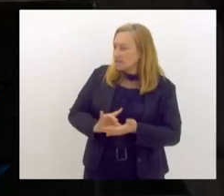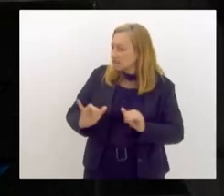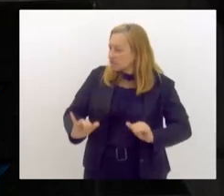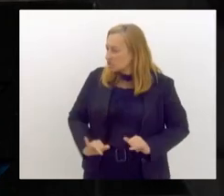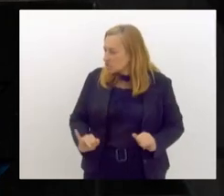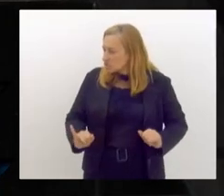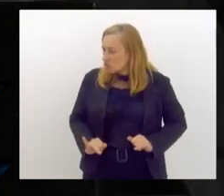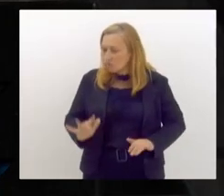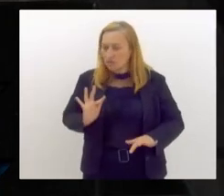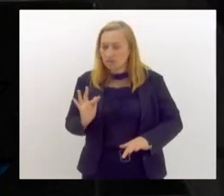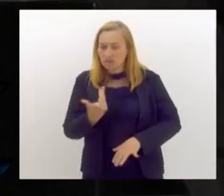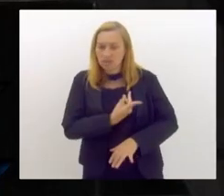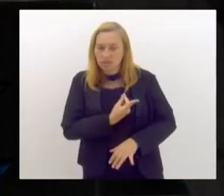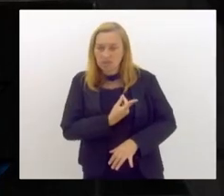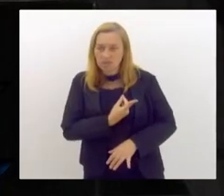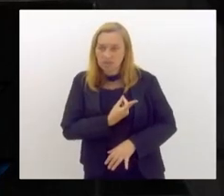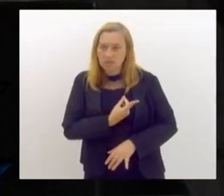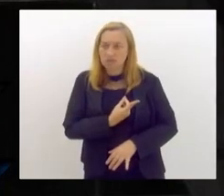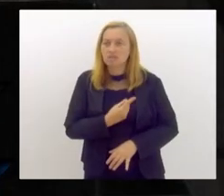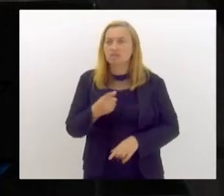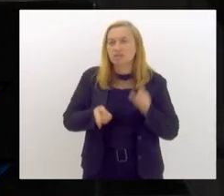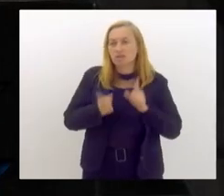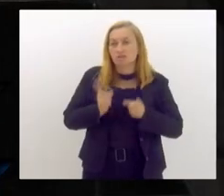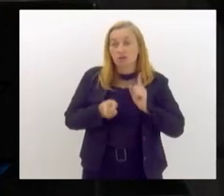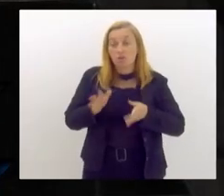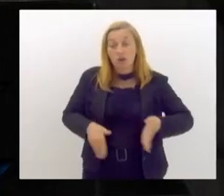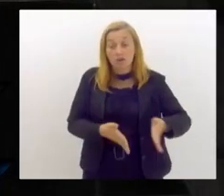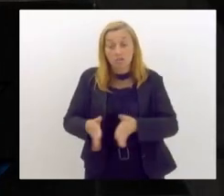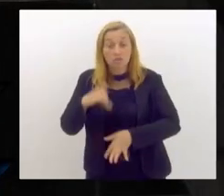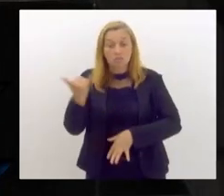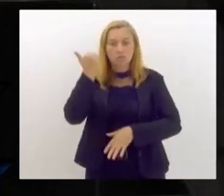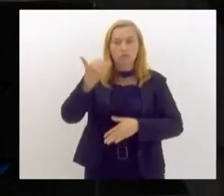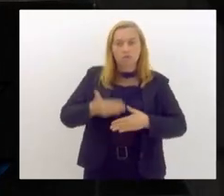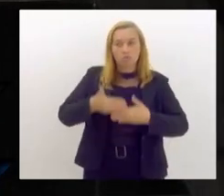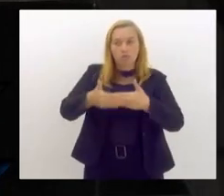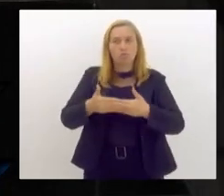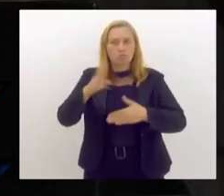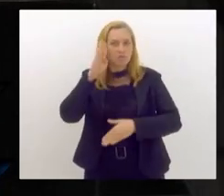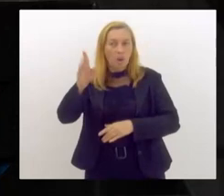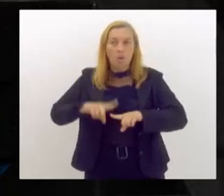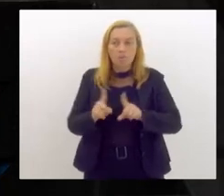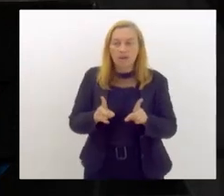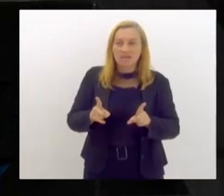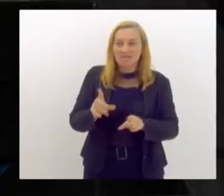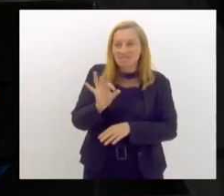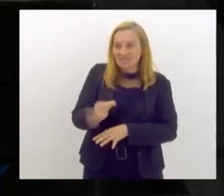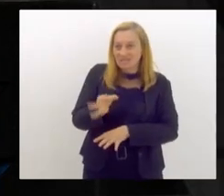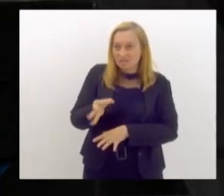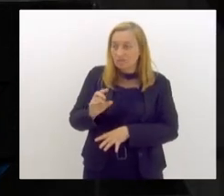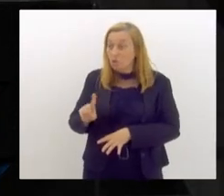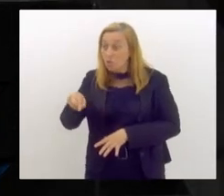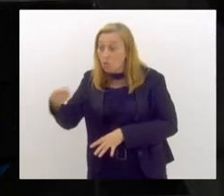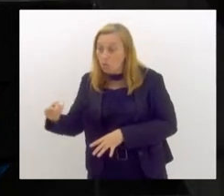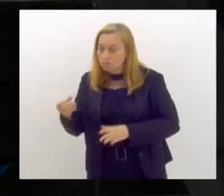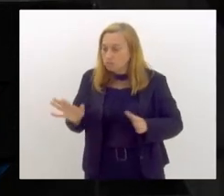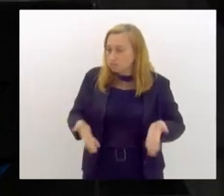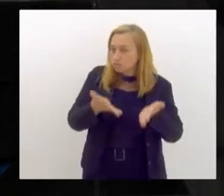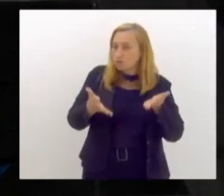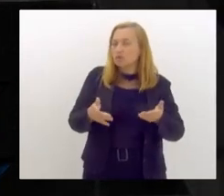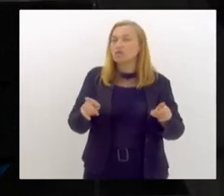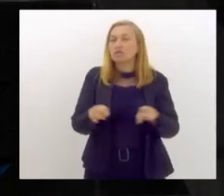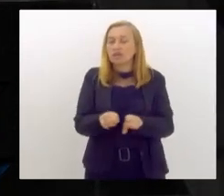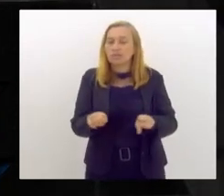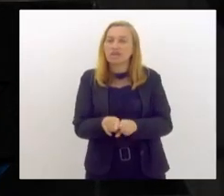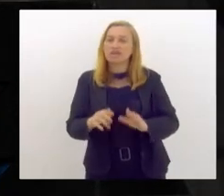população transexual e travesti. É um caminho importante, é um passo fundamental, mas com ele certamente virão outras iniciativas